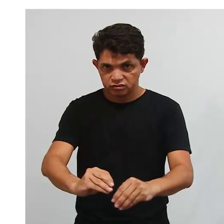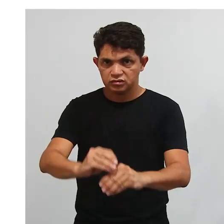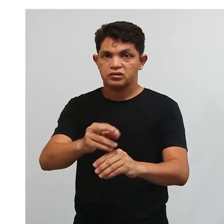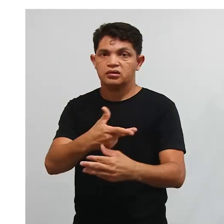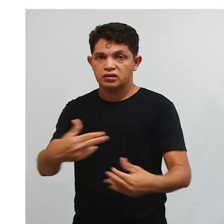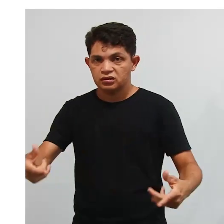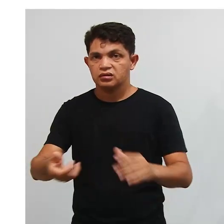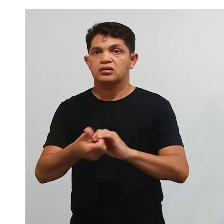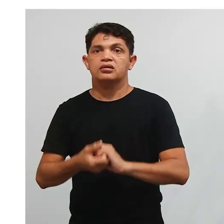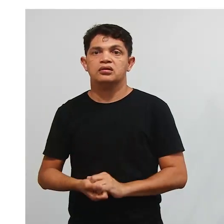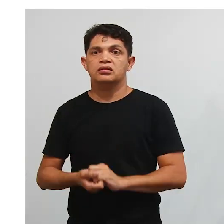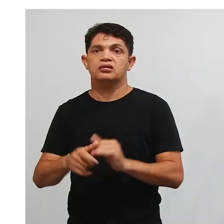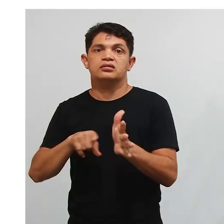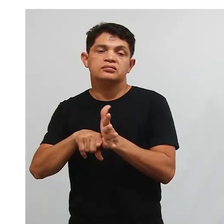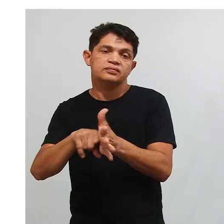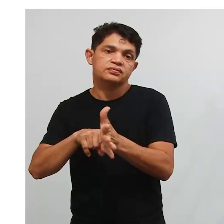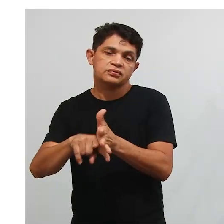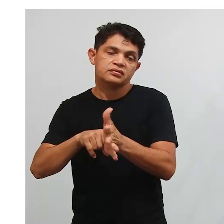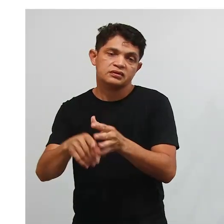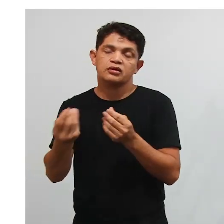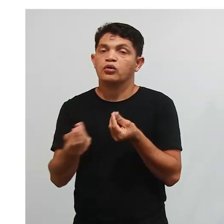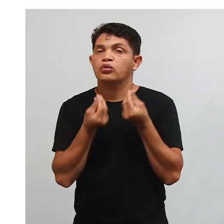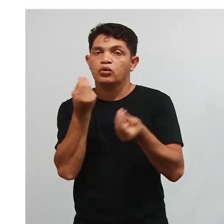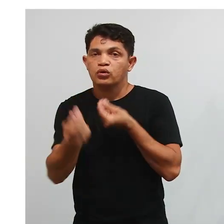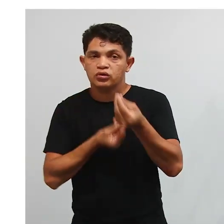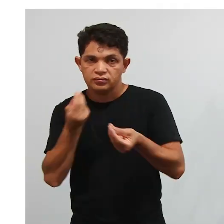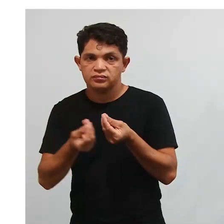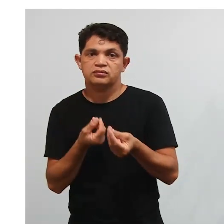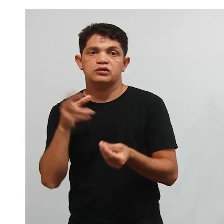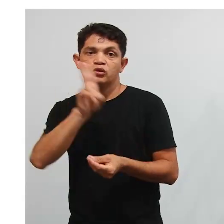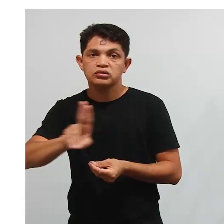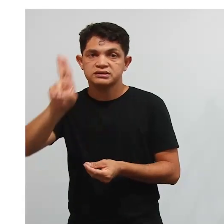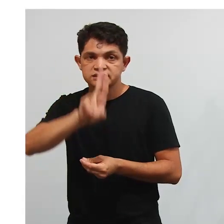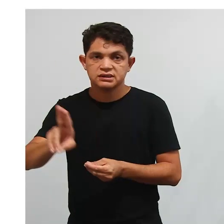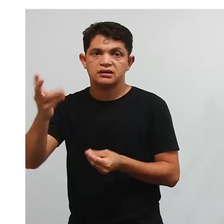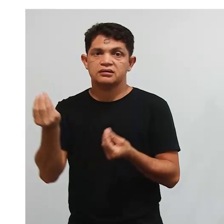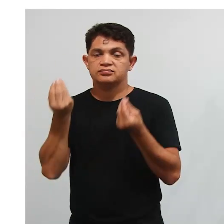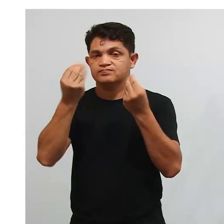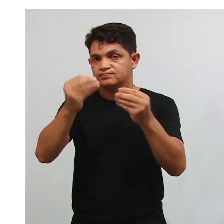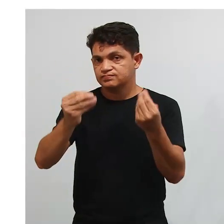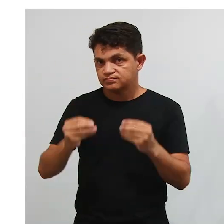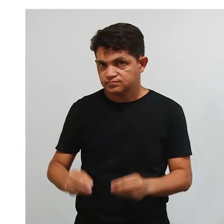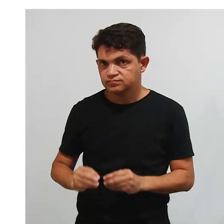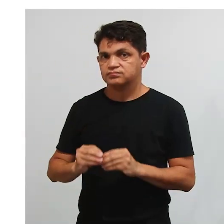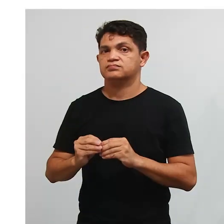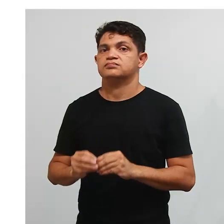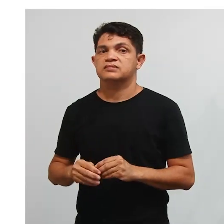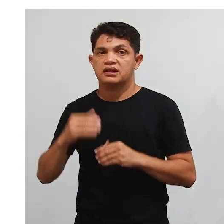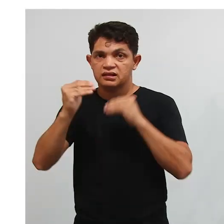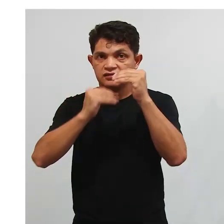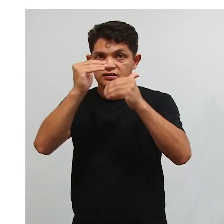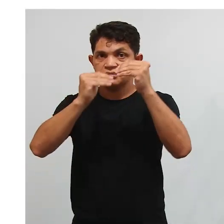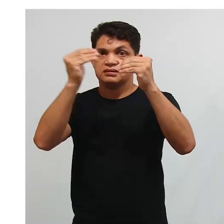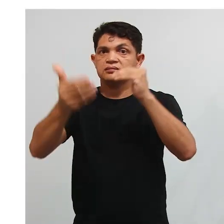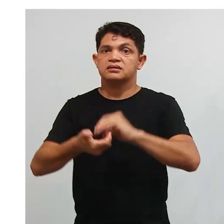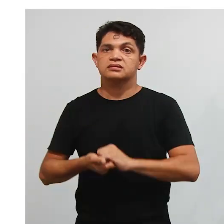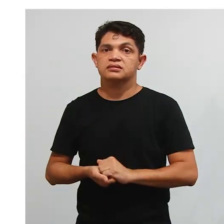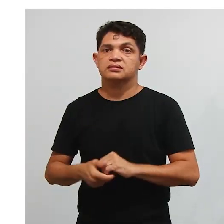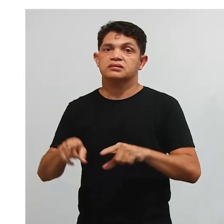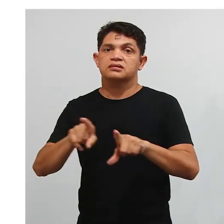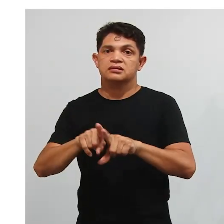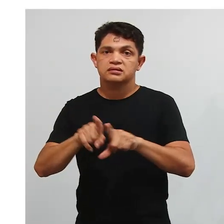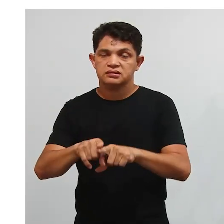administração usa muito para pesquisar comportamento do Consumidor usa pesquisa descritiva com o